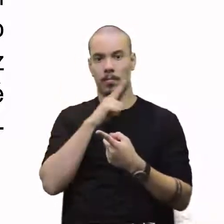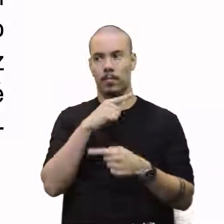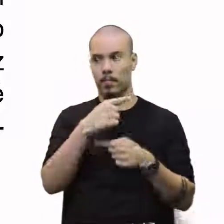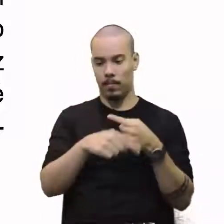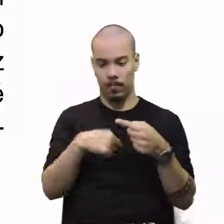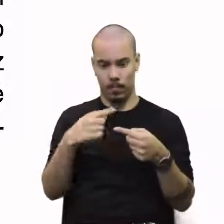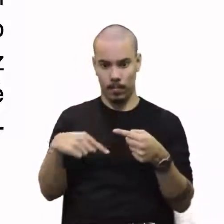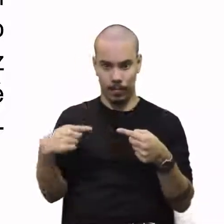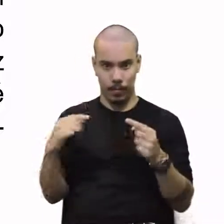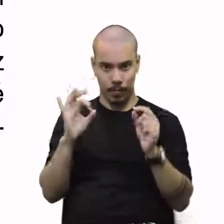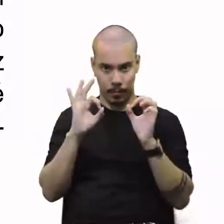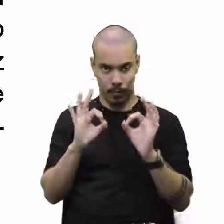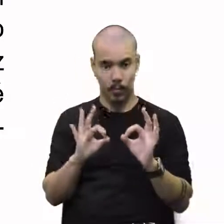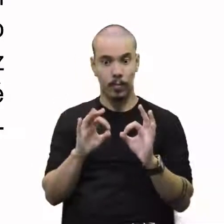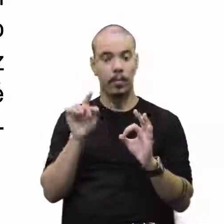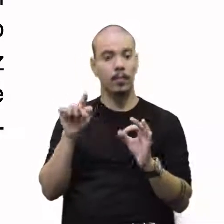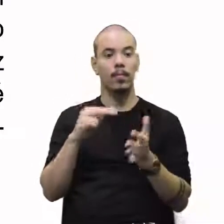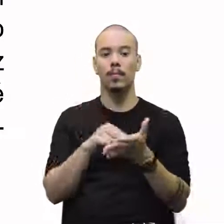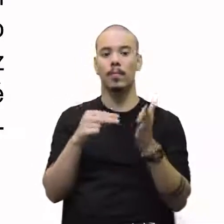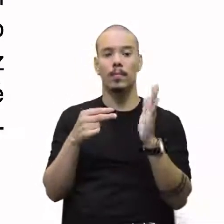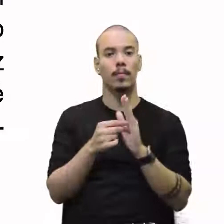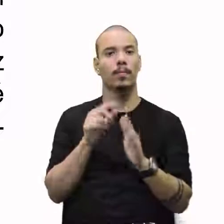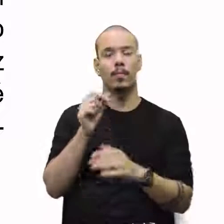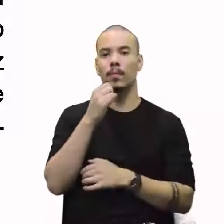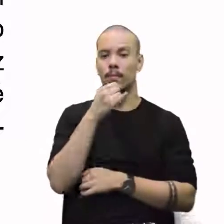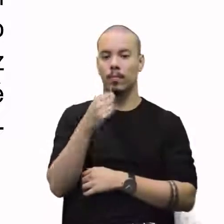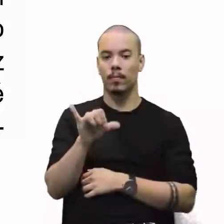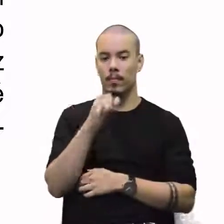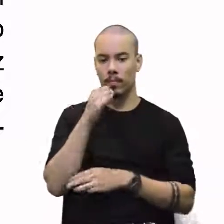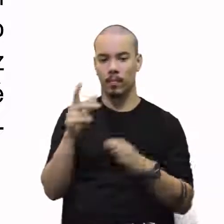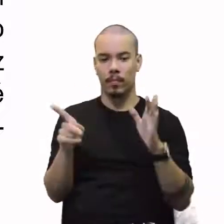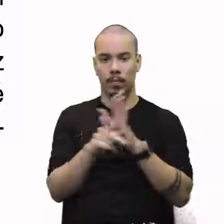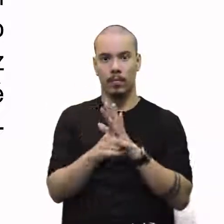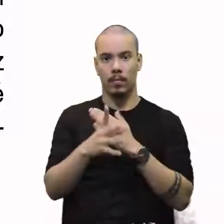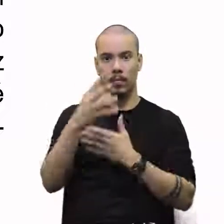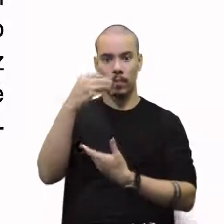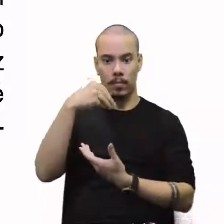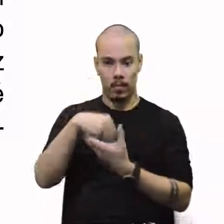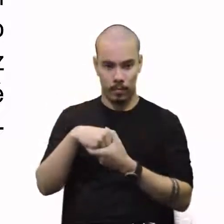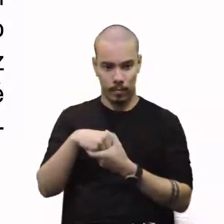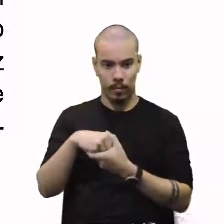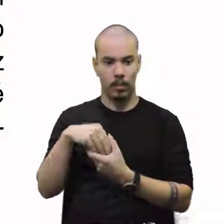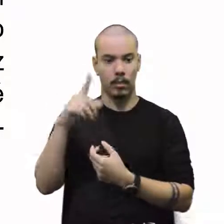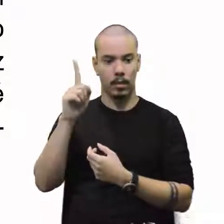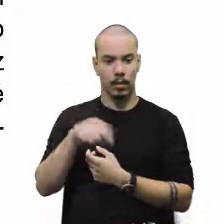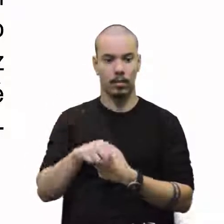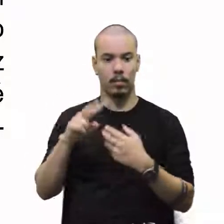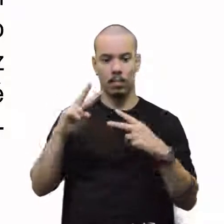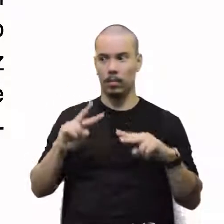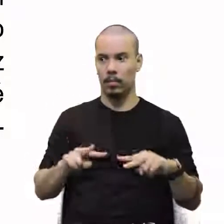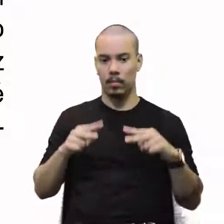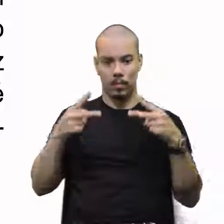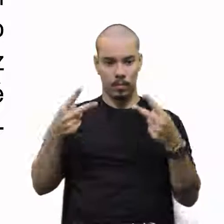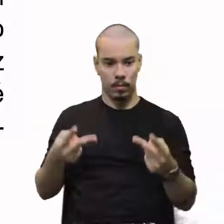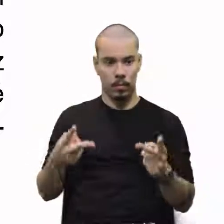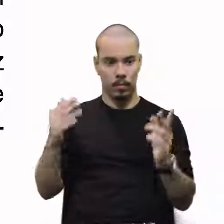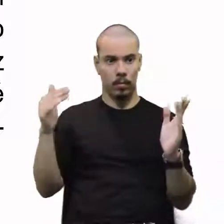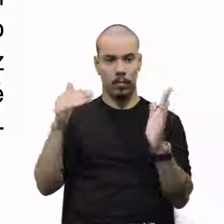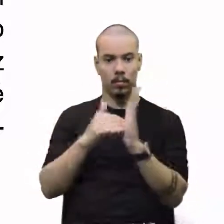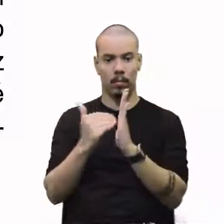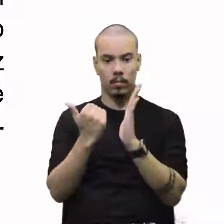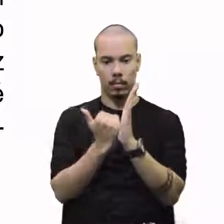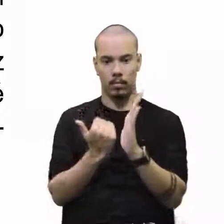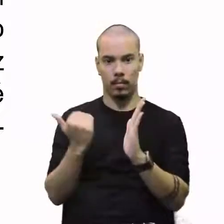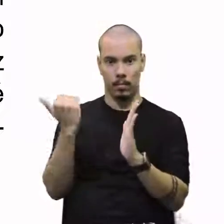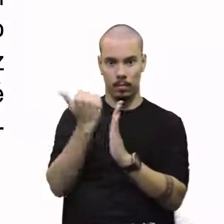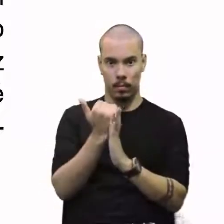bobina. Isso induz uma corrente elétrica na bobina, que é transmitida até o